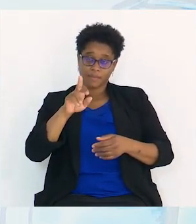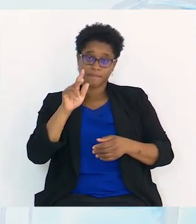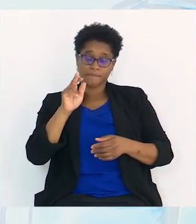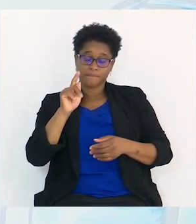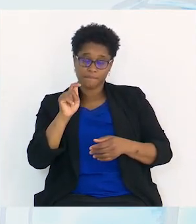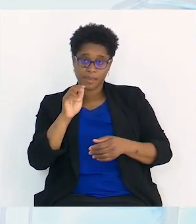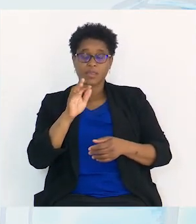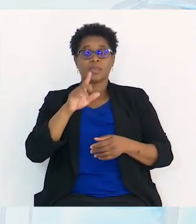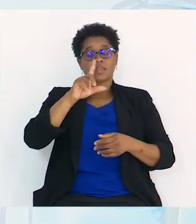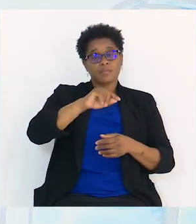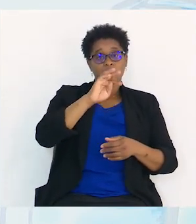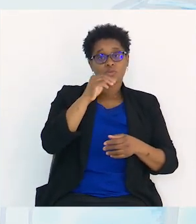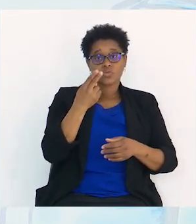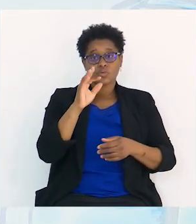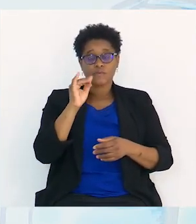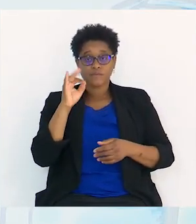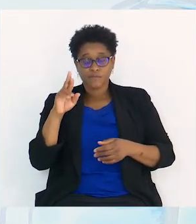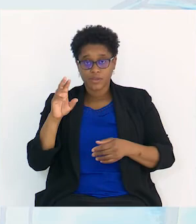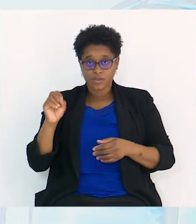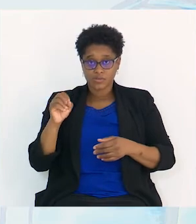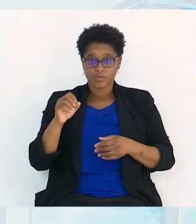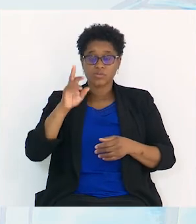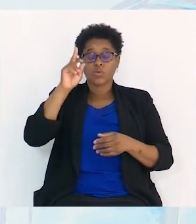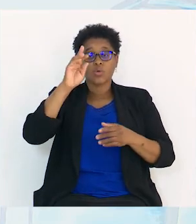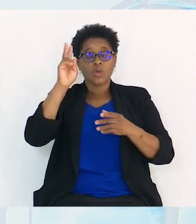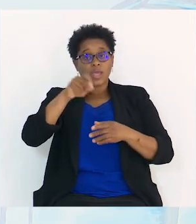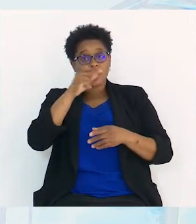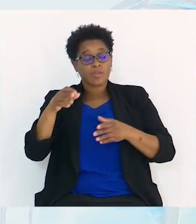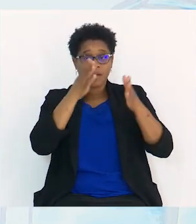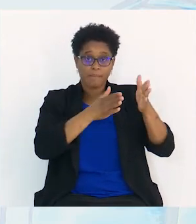prefixo, tu ficas com a outra parte, a palavra fica com sentido. Tu